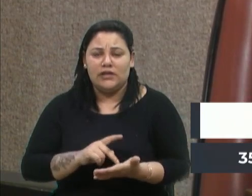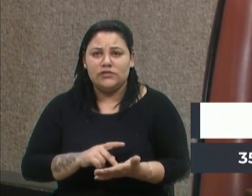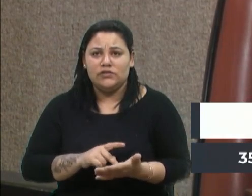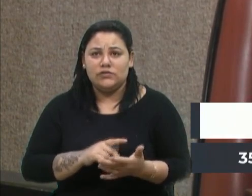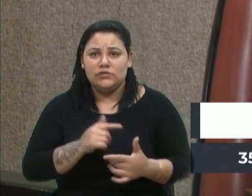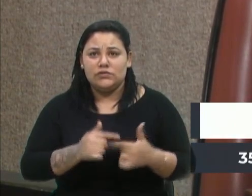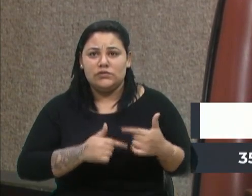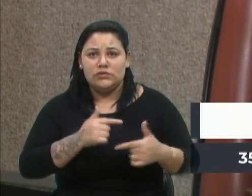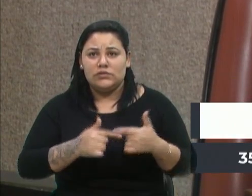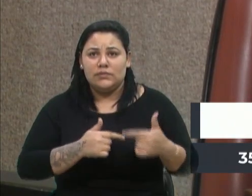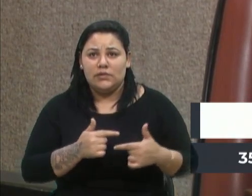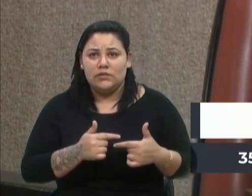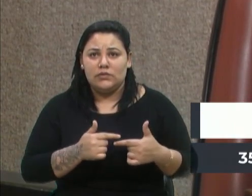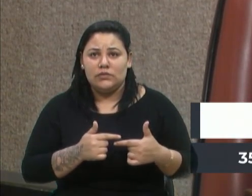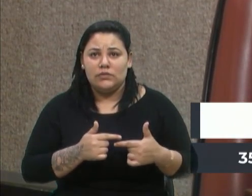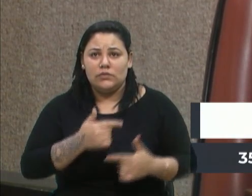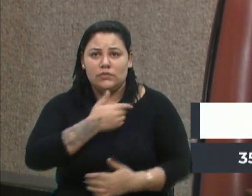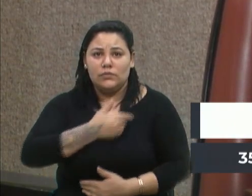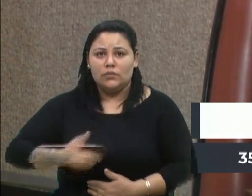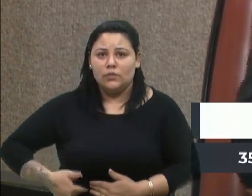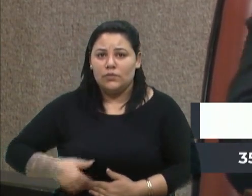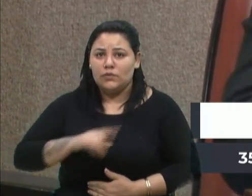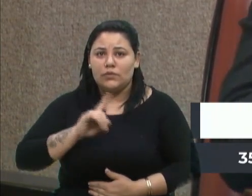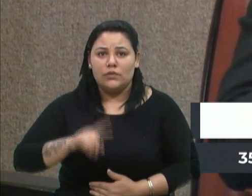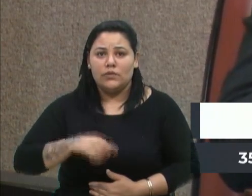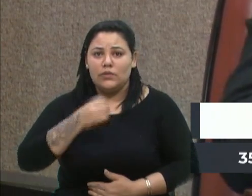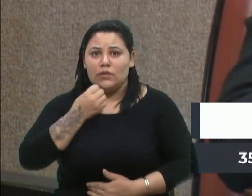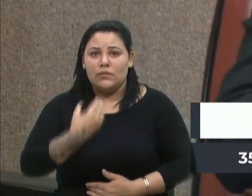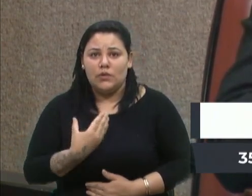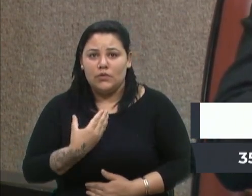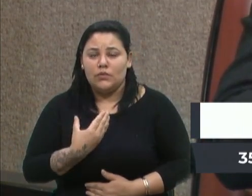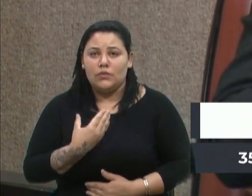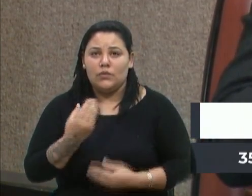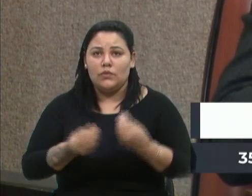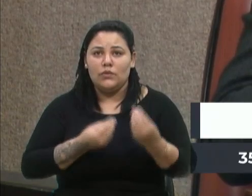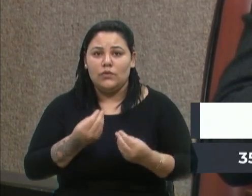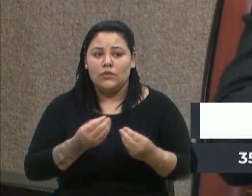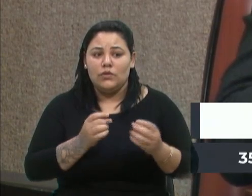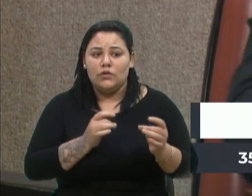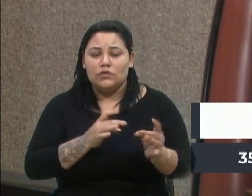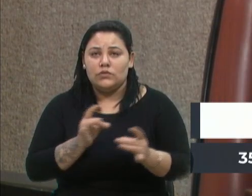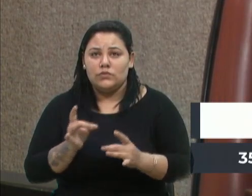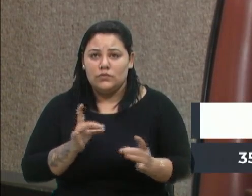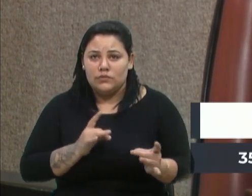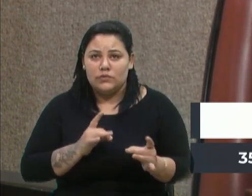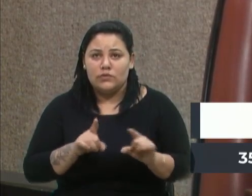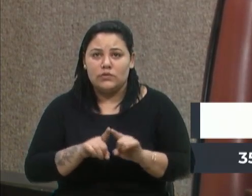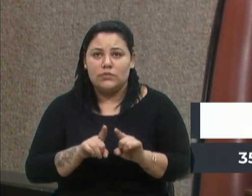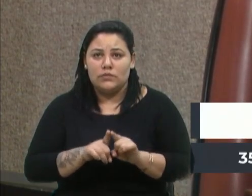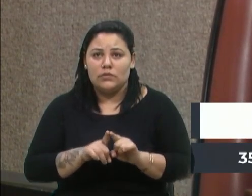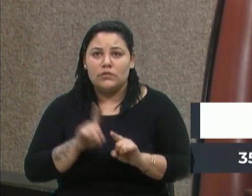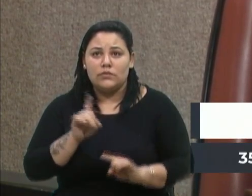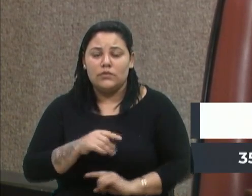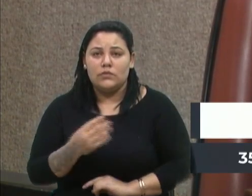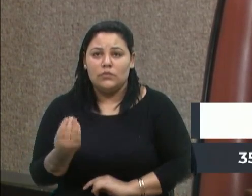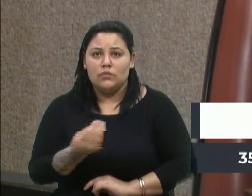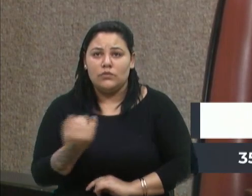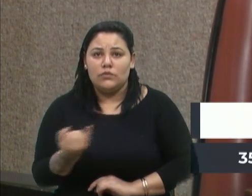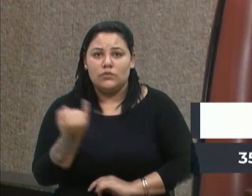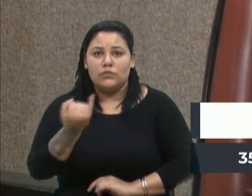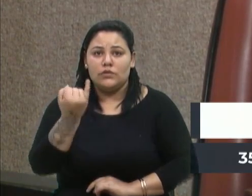serviços públicos não estão funcionando 100% como vendem. Né? Então, é muito importante termos